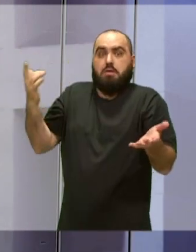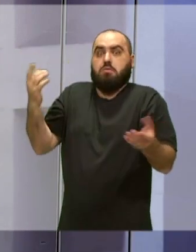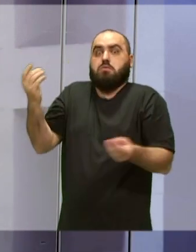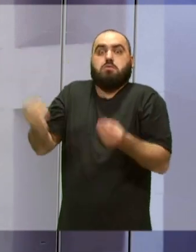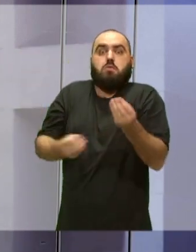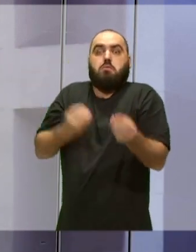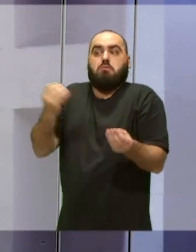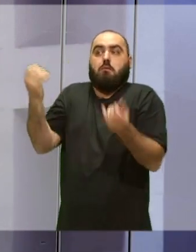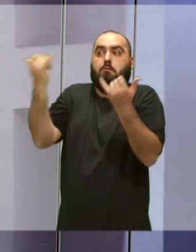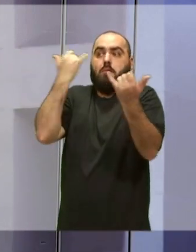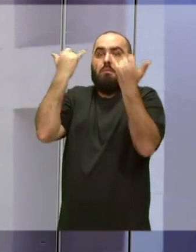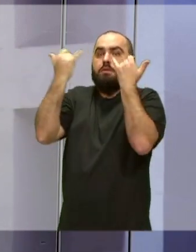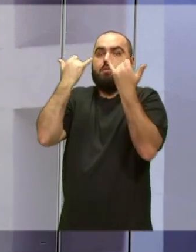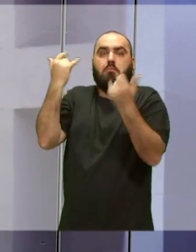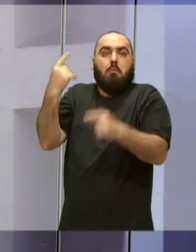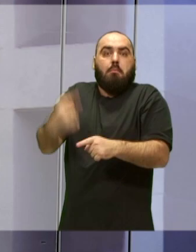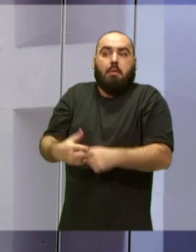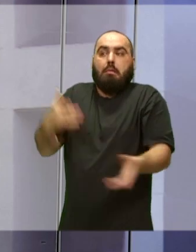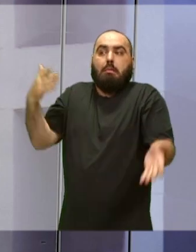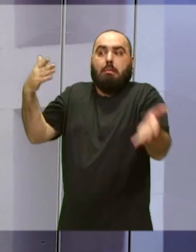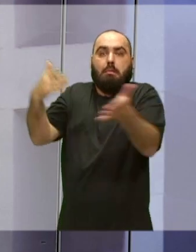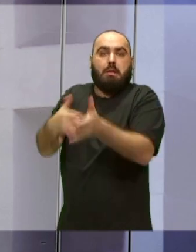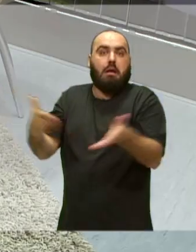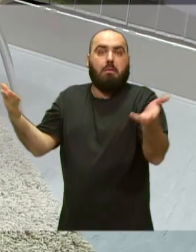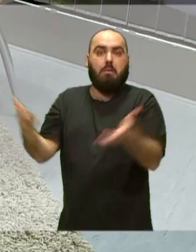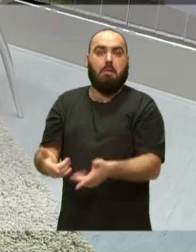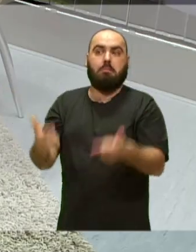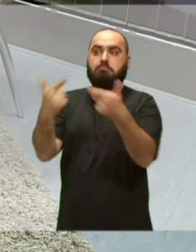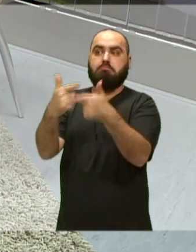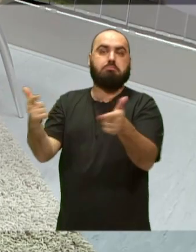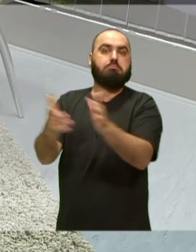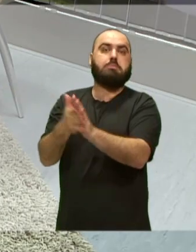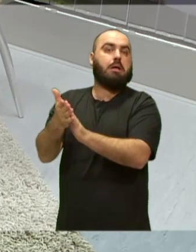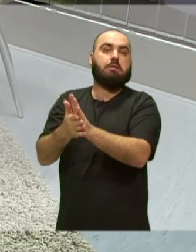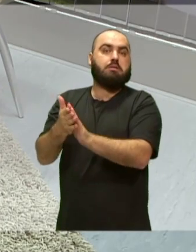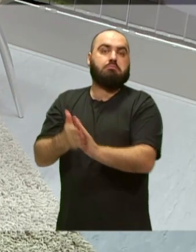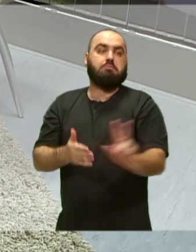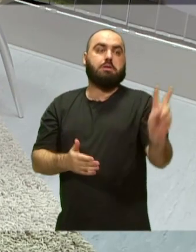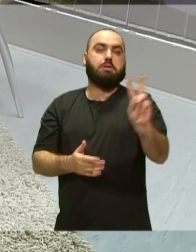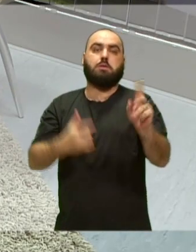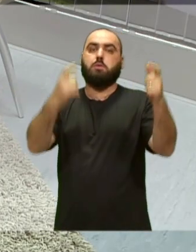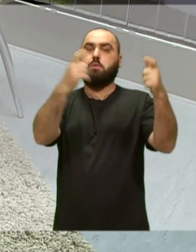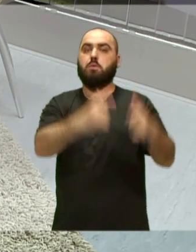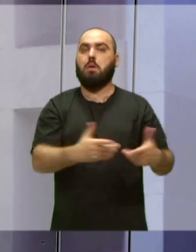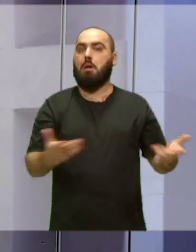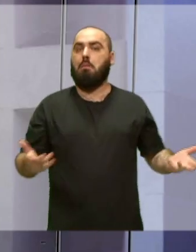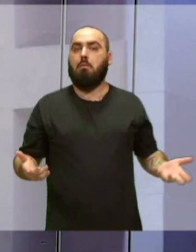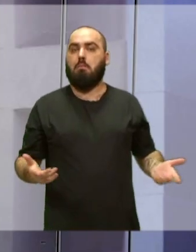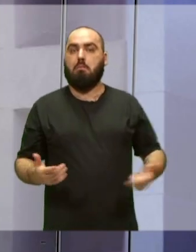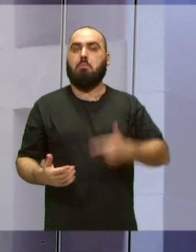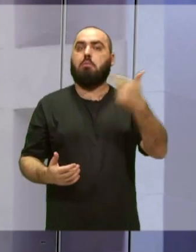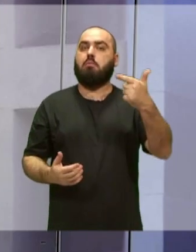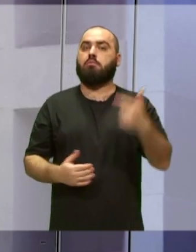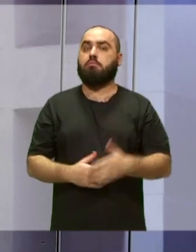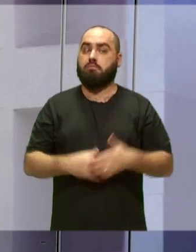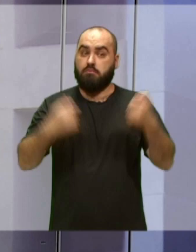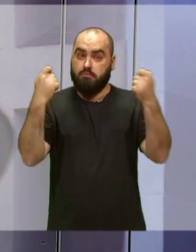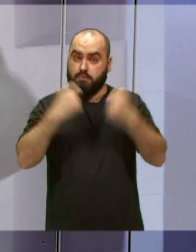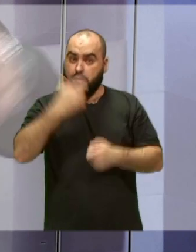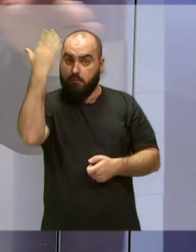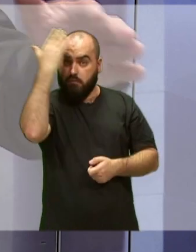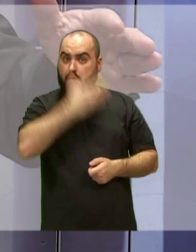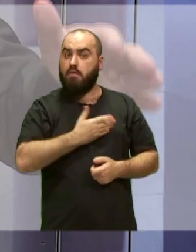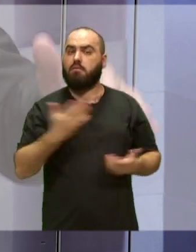essa informação porque até agora a gente não viu nada do segundo colocado Então tem que comprovar tem que ter tem que ter linha